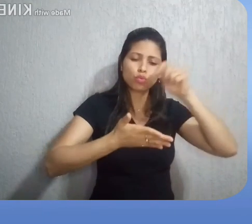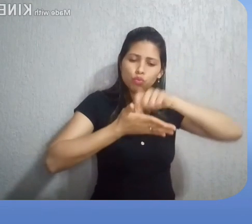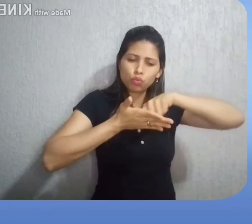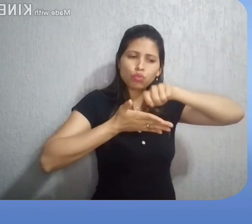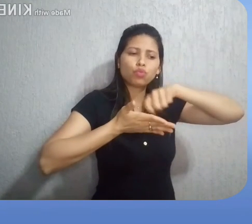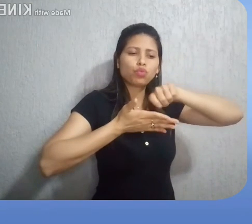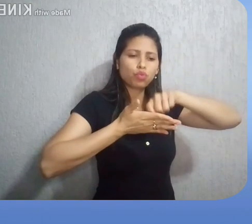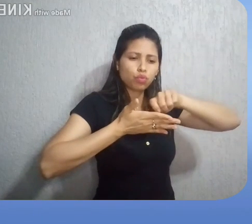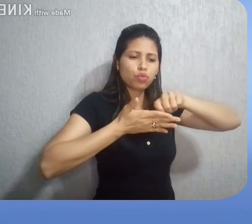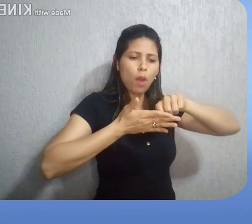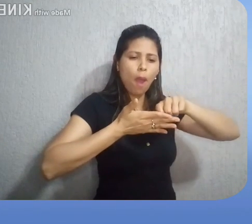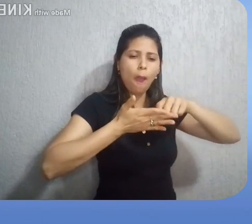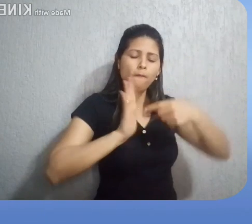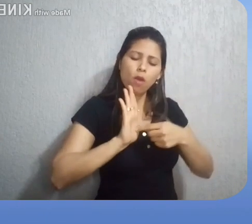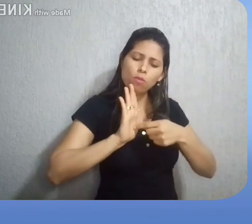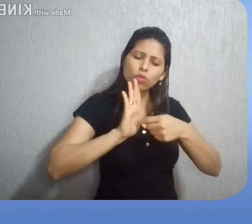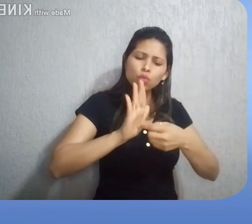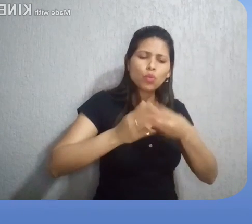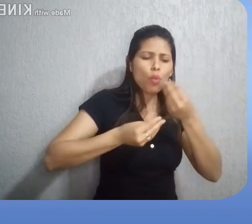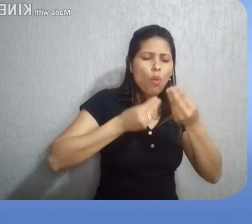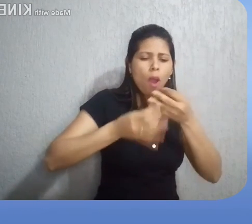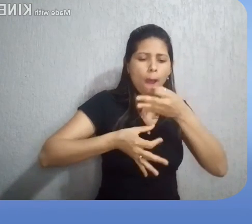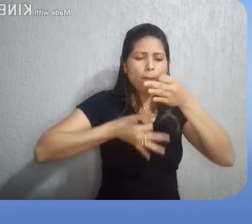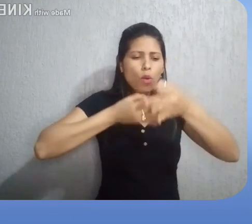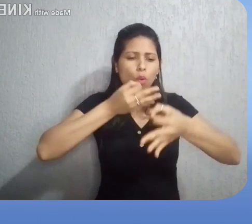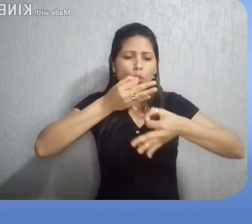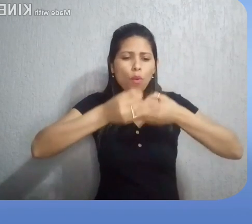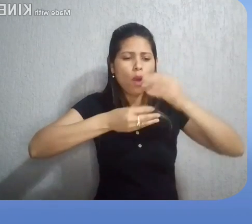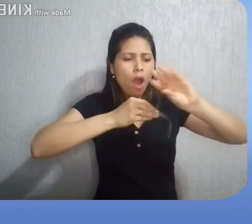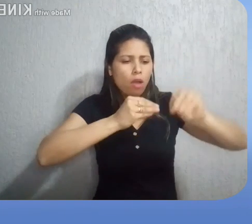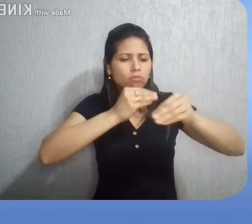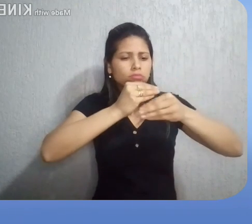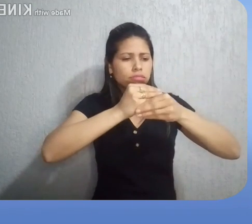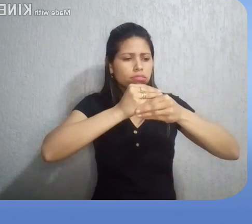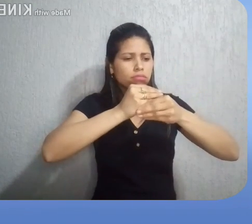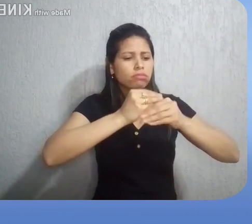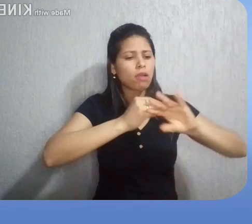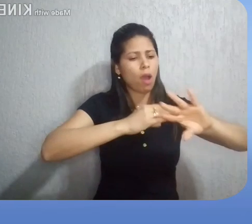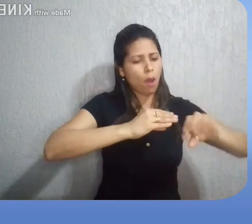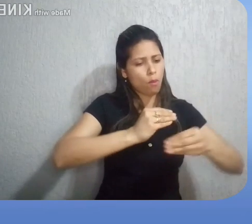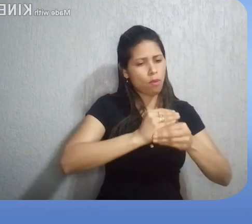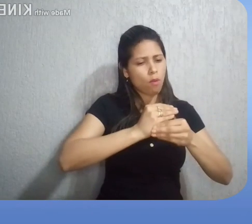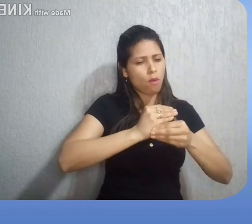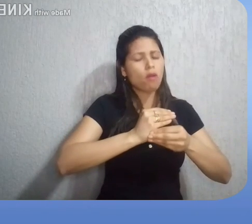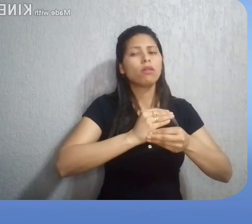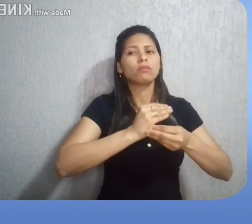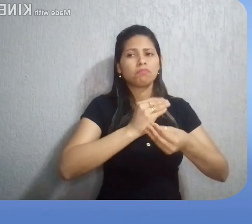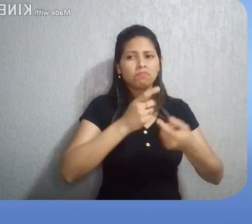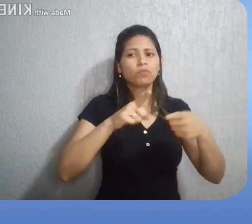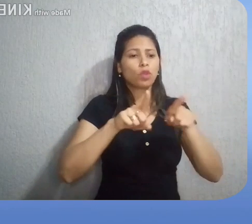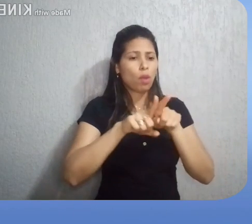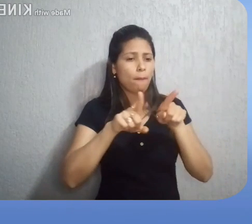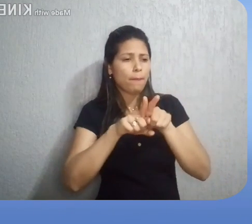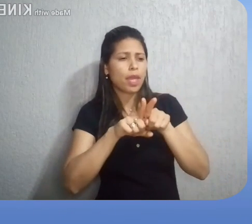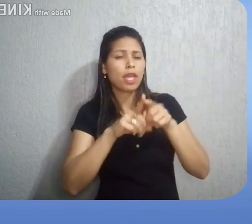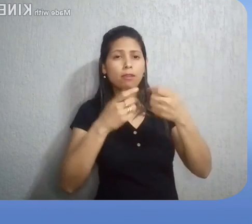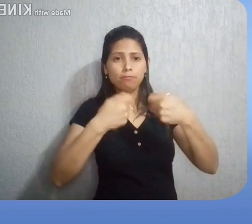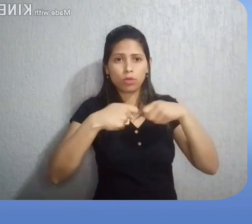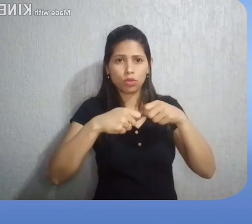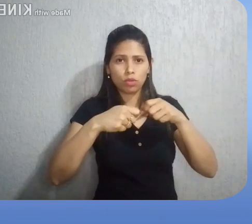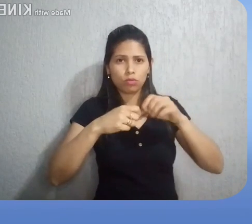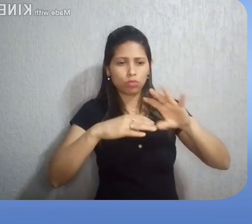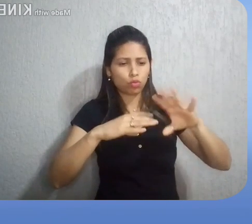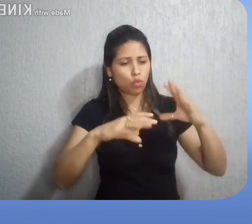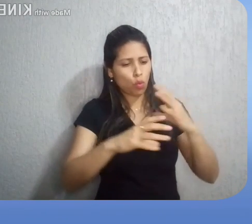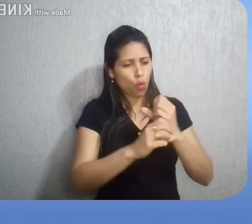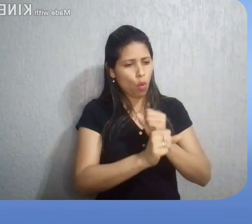forma sequencial, onde você, num texto, em diferentes parágrafos, vai apresentando as ideias do